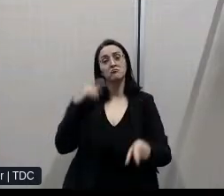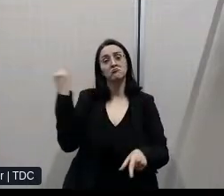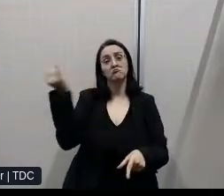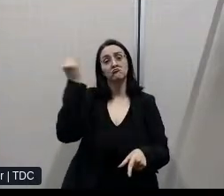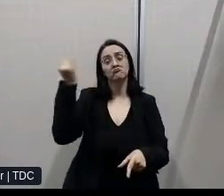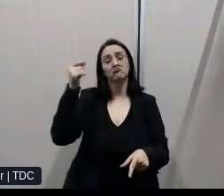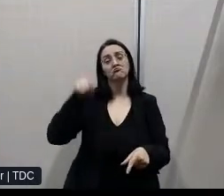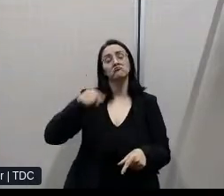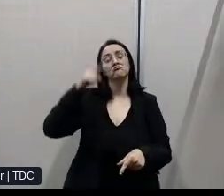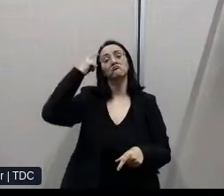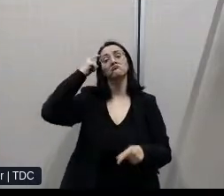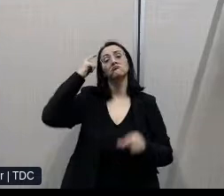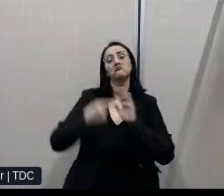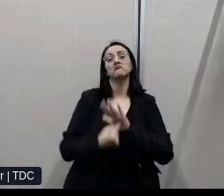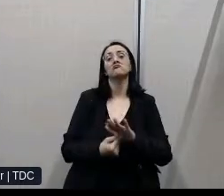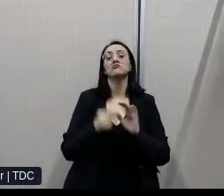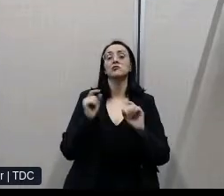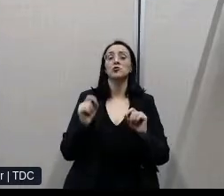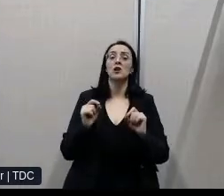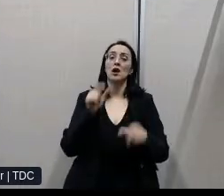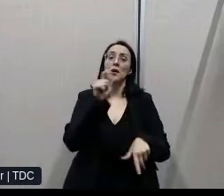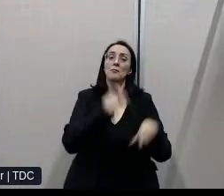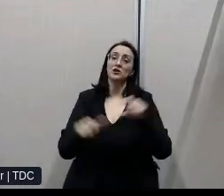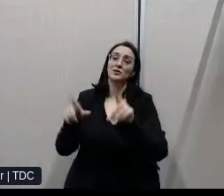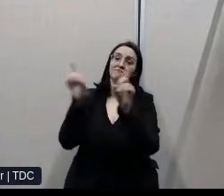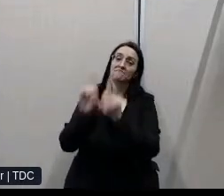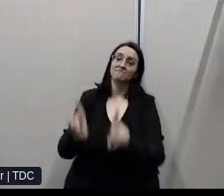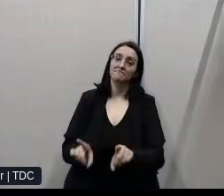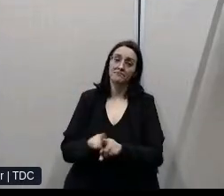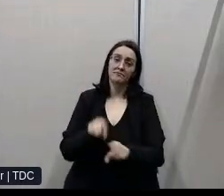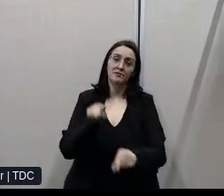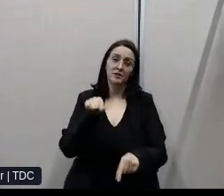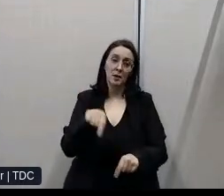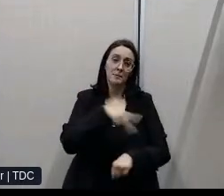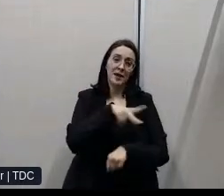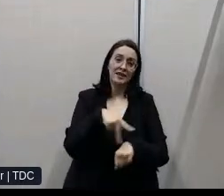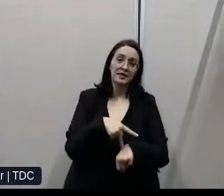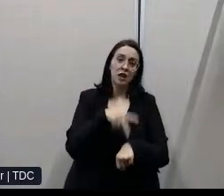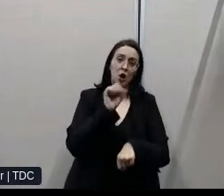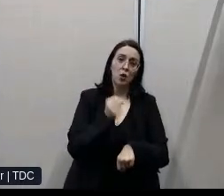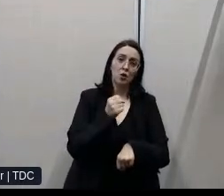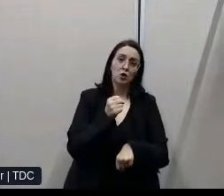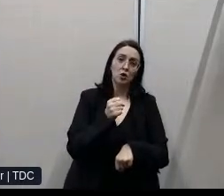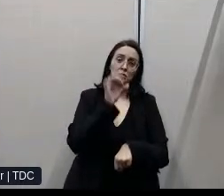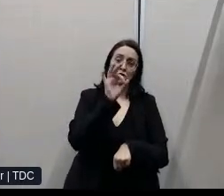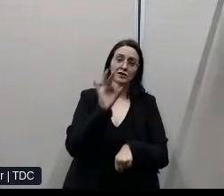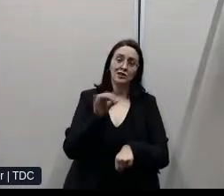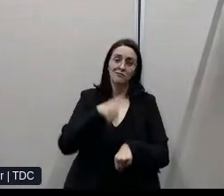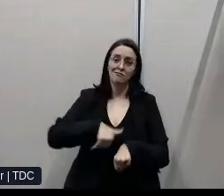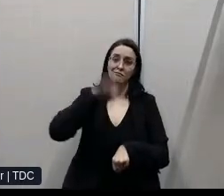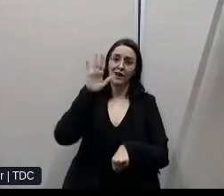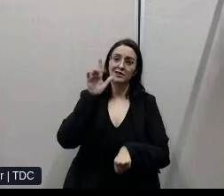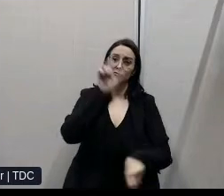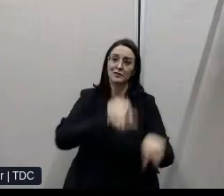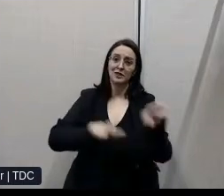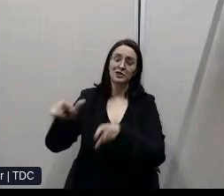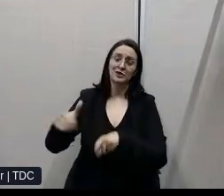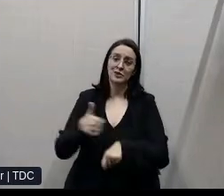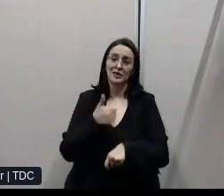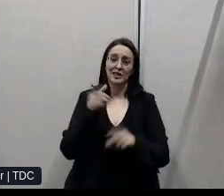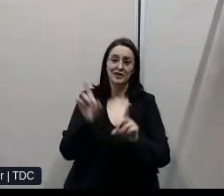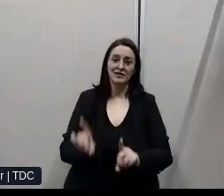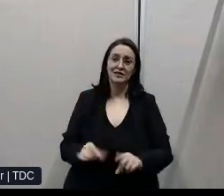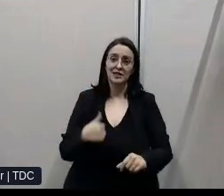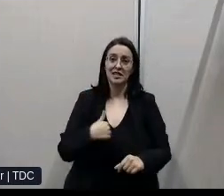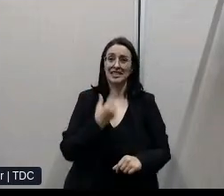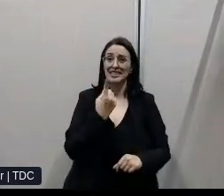é muito importante a gente tratar, que é o de pessoas com deficiência. No nosso país, a gente tem mais de 8% das pessoas com deficiência. Isso quer